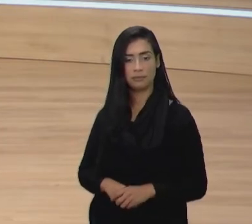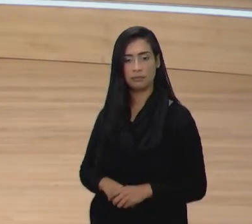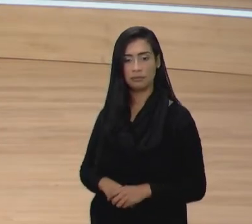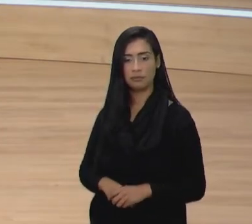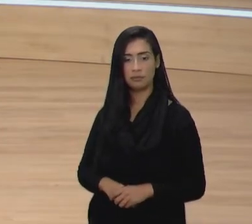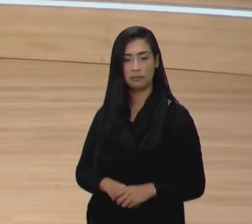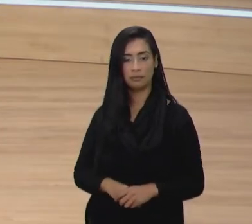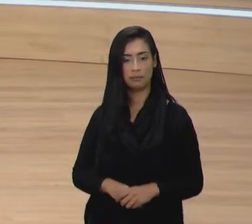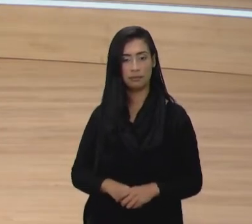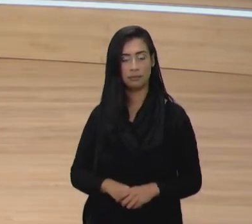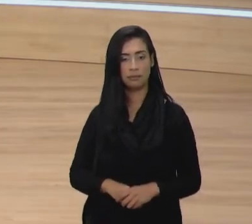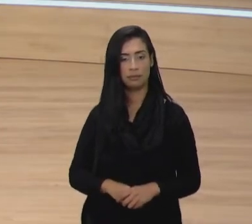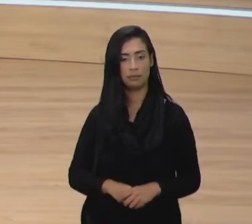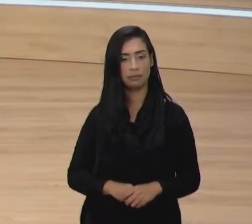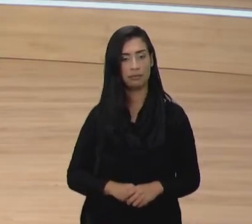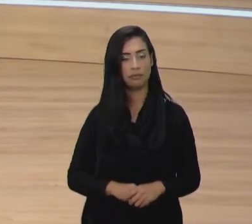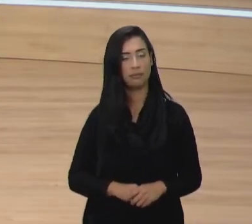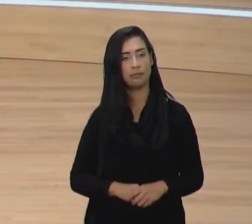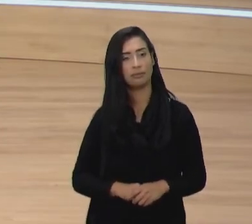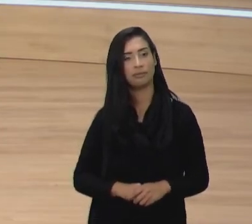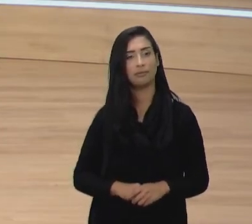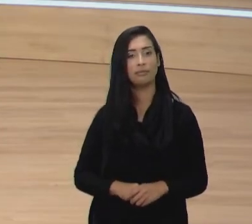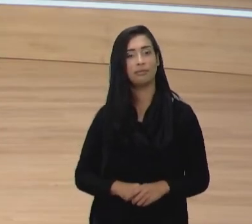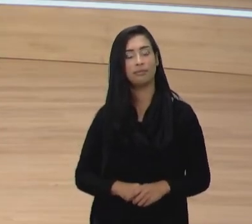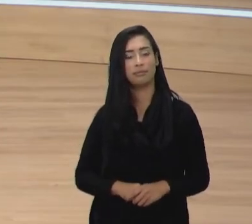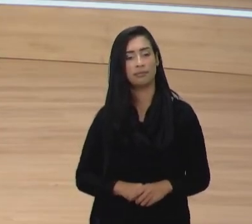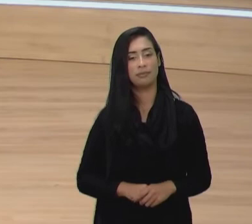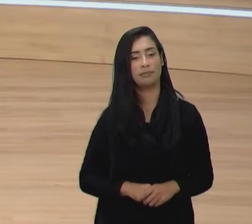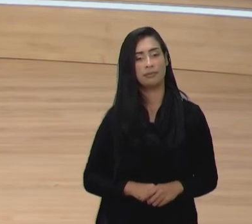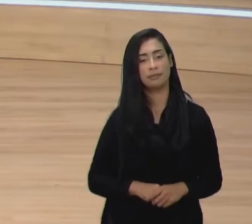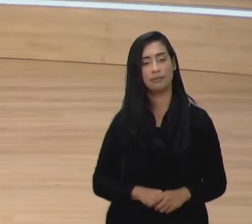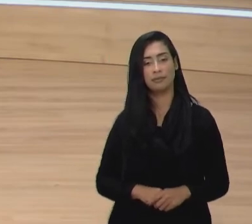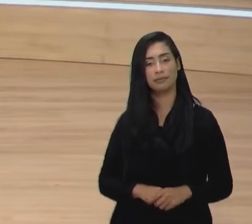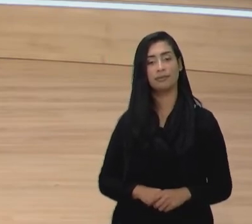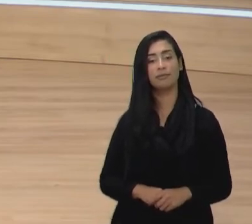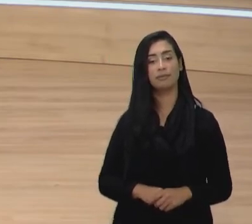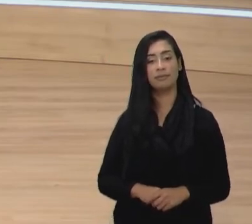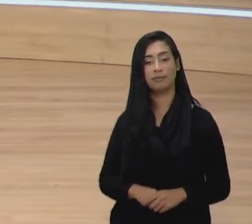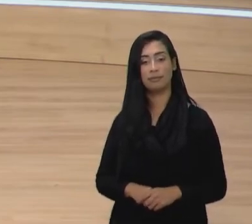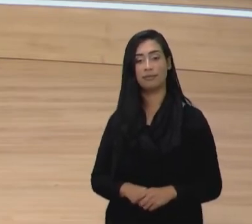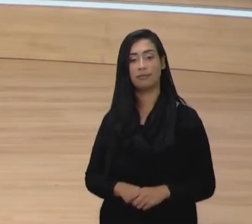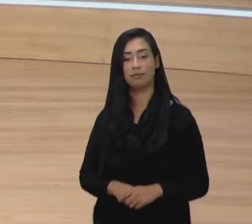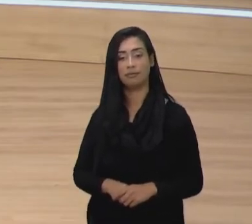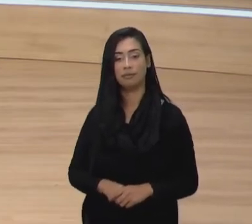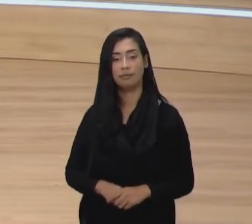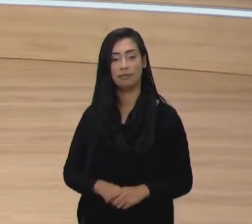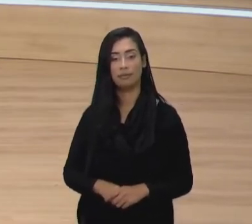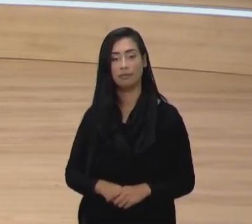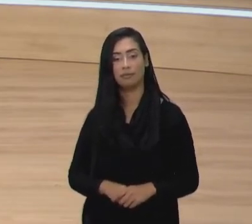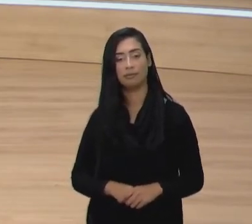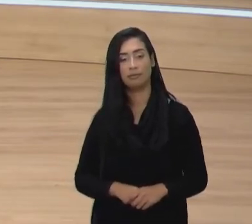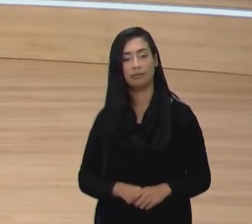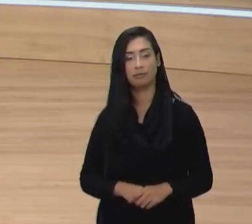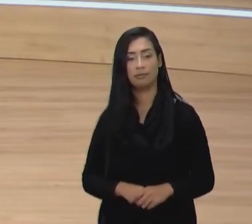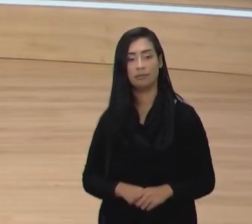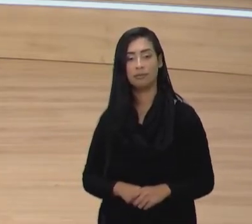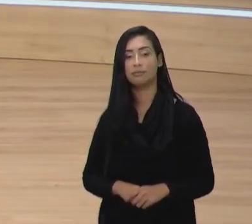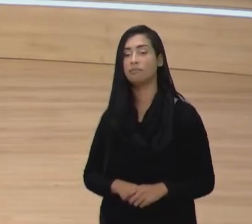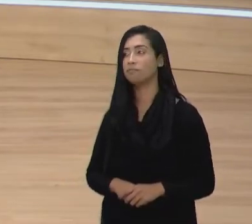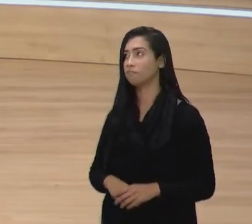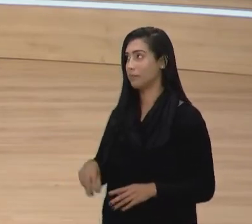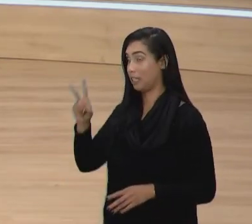volta. Atrás. Segura. E volta. Enchufla. Girinho. Bate e volta.